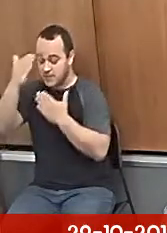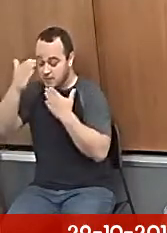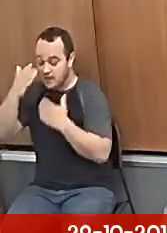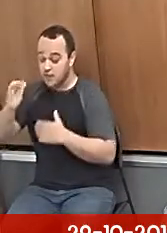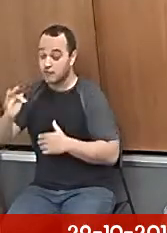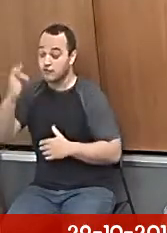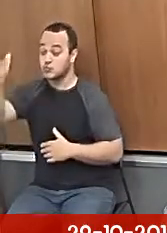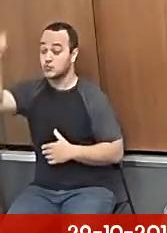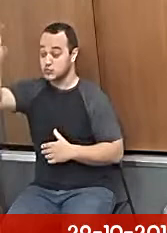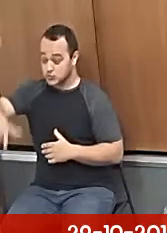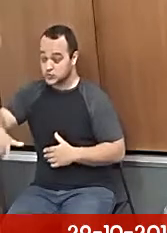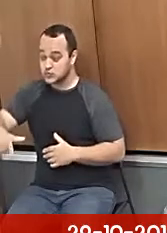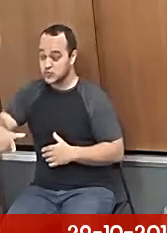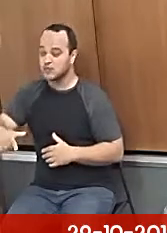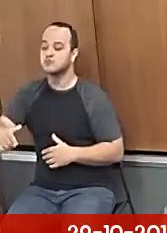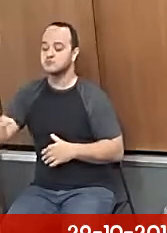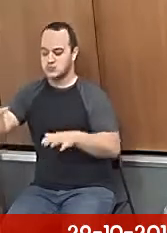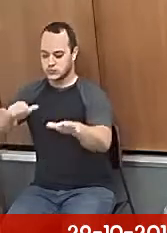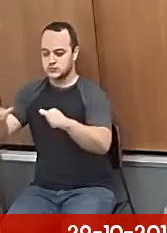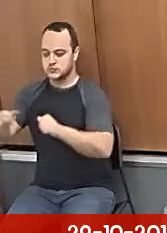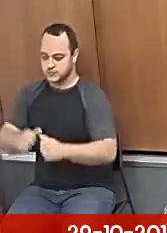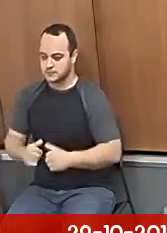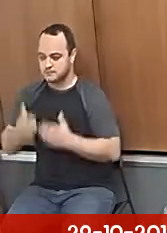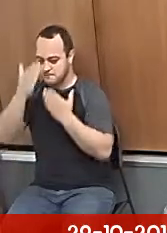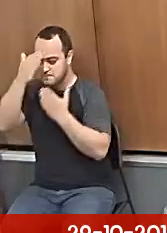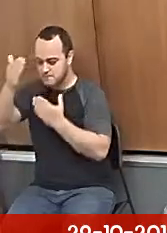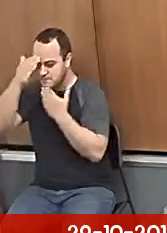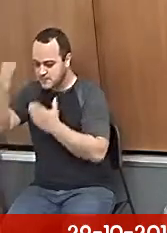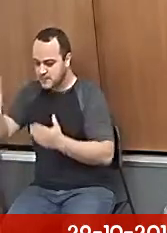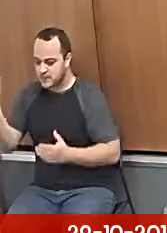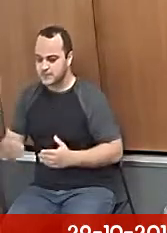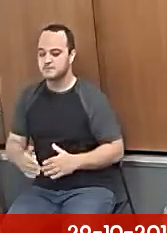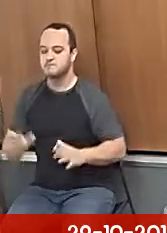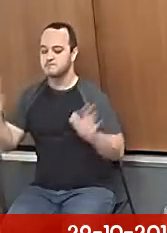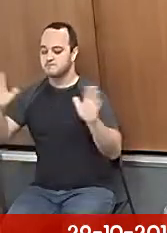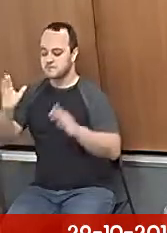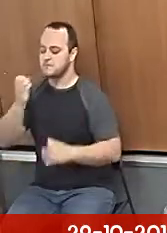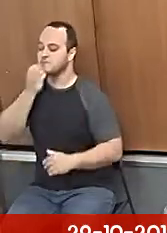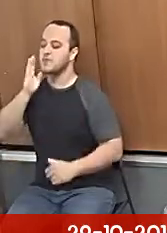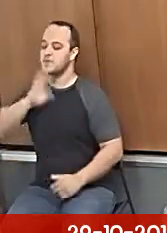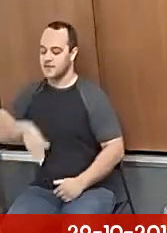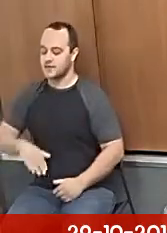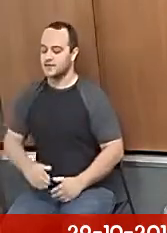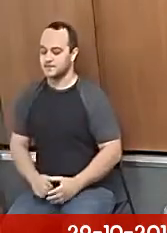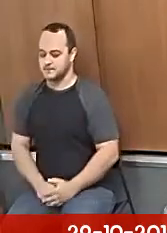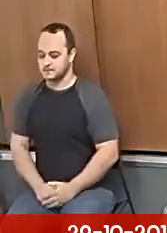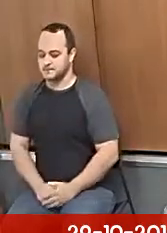ordinária, determina a lavratura da ata e encerra os nossos trabalhos. Muito obrigado e boa tarde a todos.